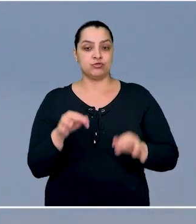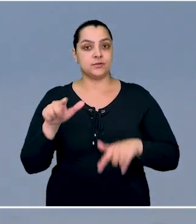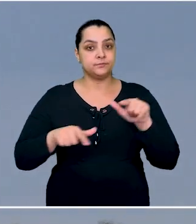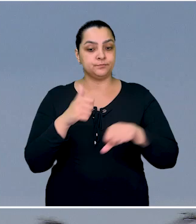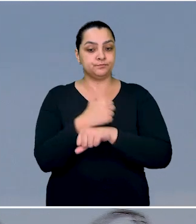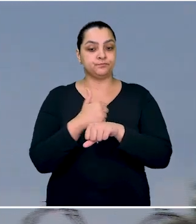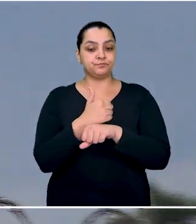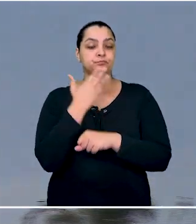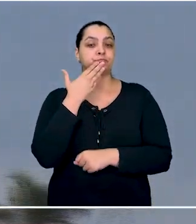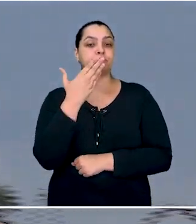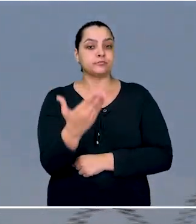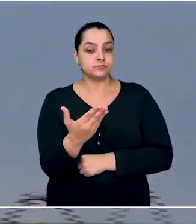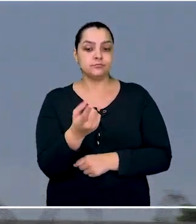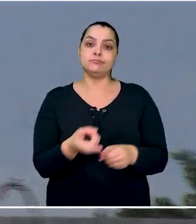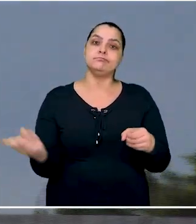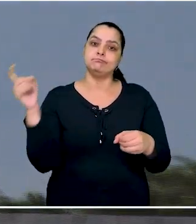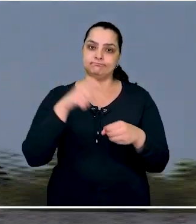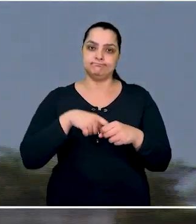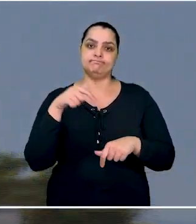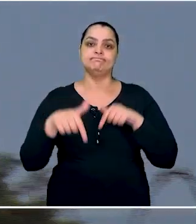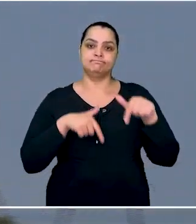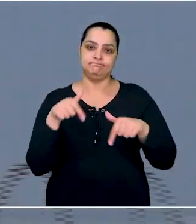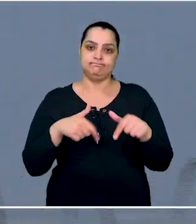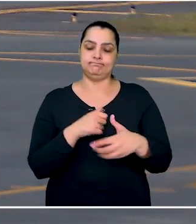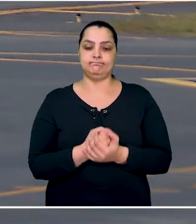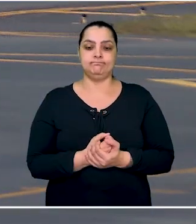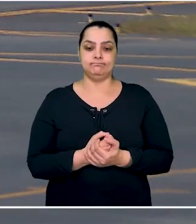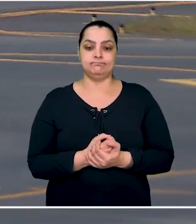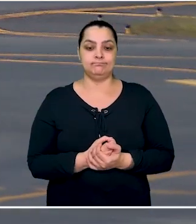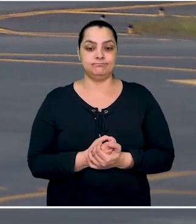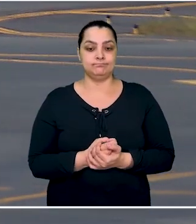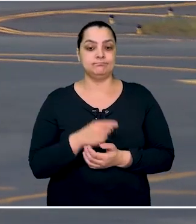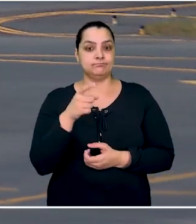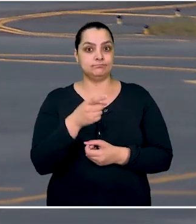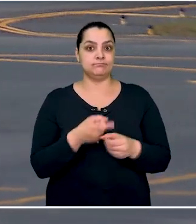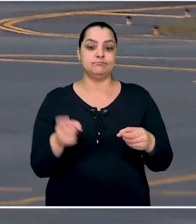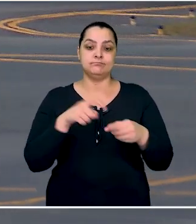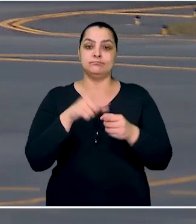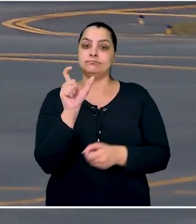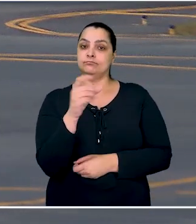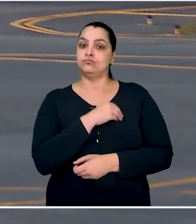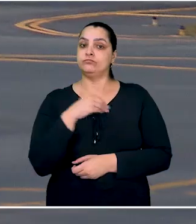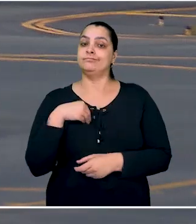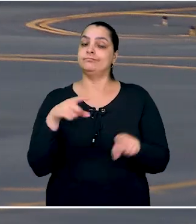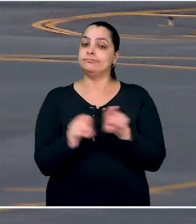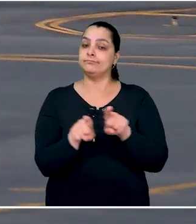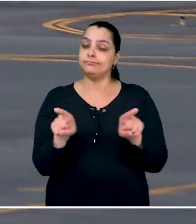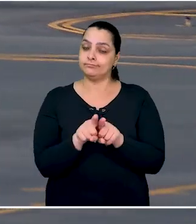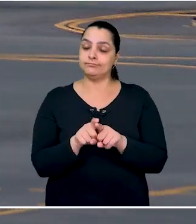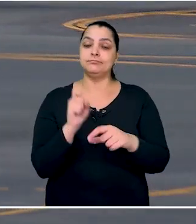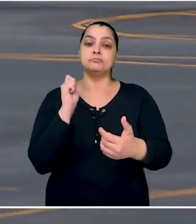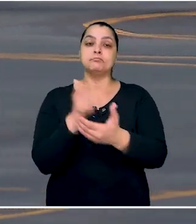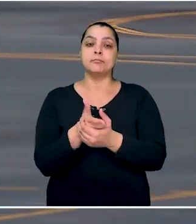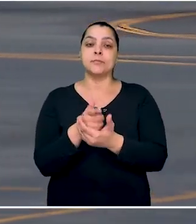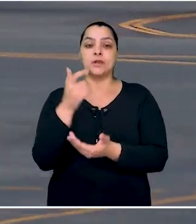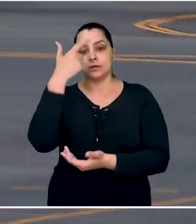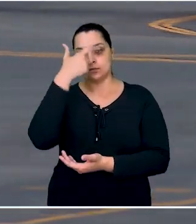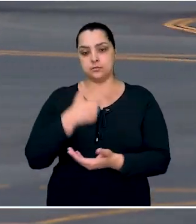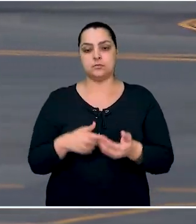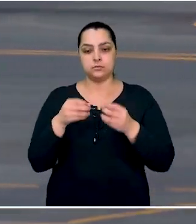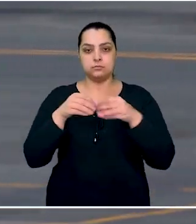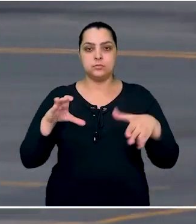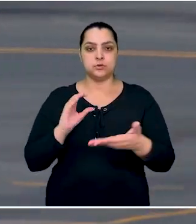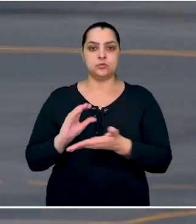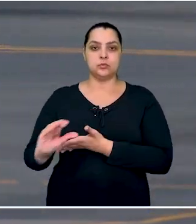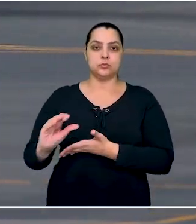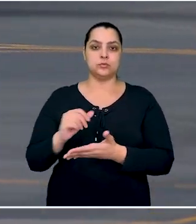a profissional pediu para ser reintegrada ao emprego e o restabelecimento do plano de saúde, além do pagamento de